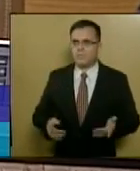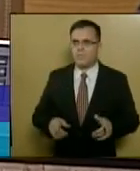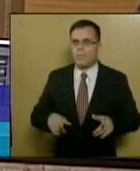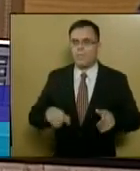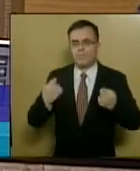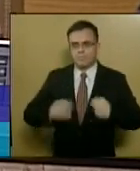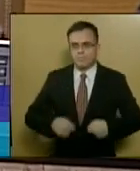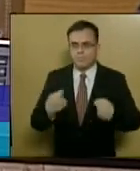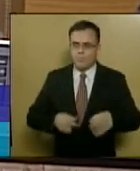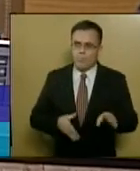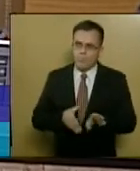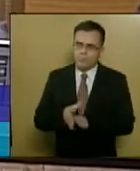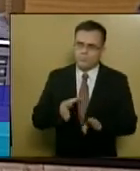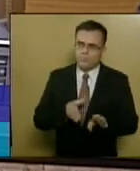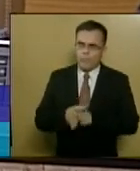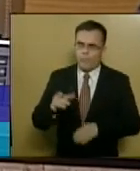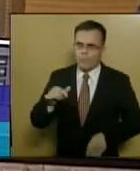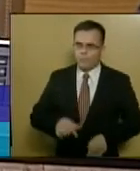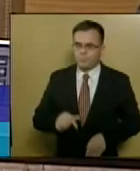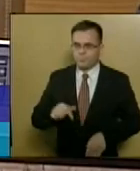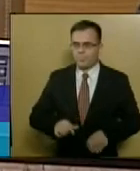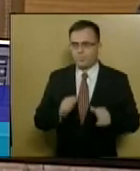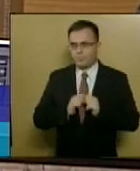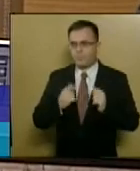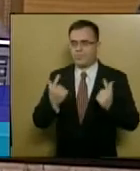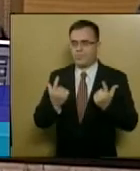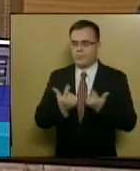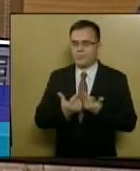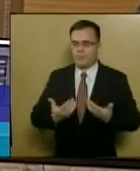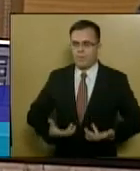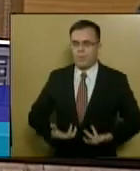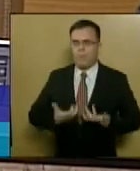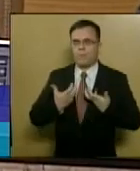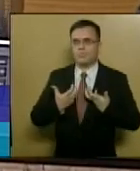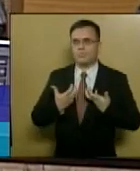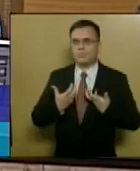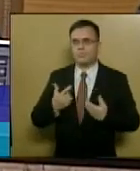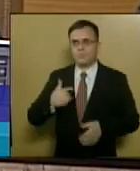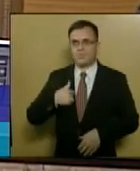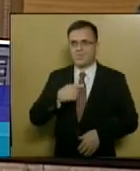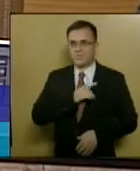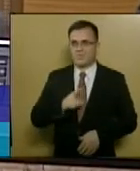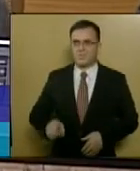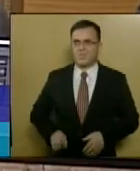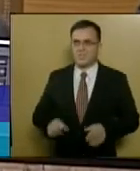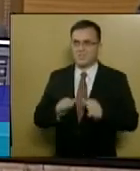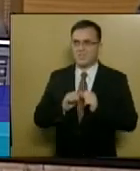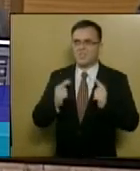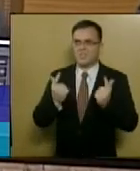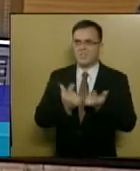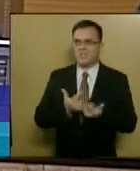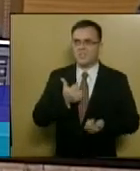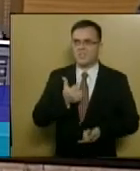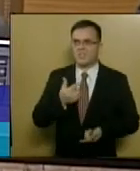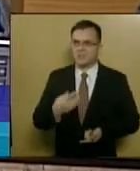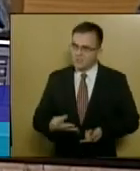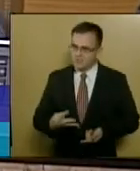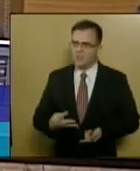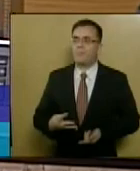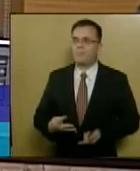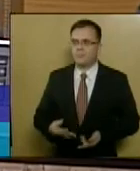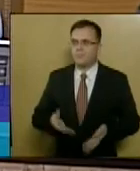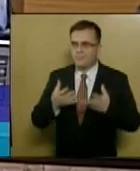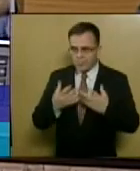corrigir isso. A Assembleia se sente orgulhosa, não é o deputado Luciano Bispo, é a Assembleia Legislativa. Todos os 24 foram unânime